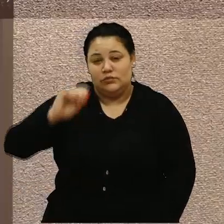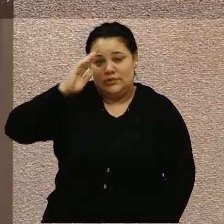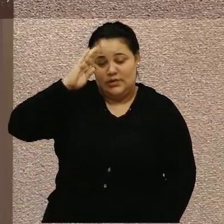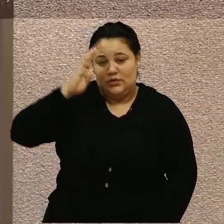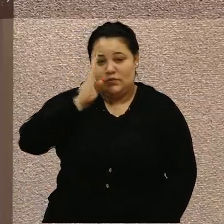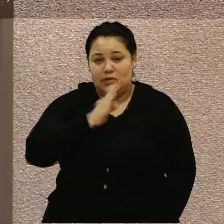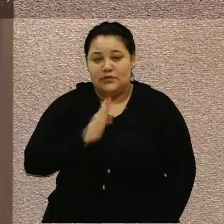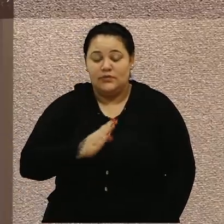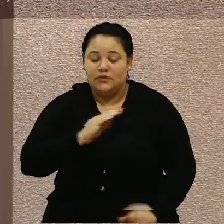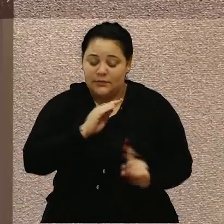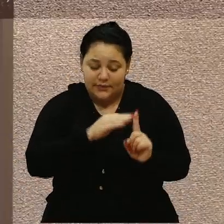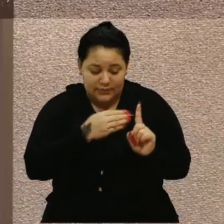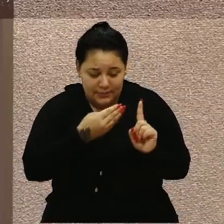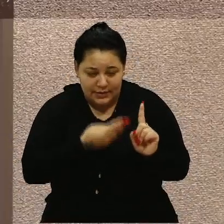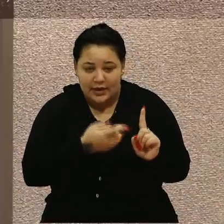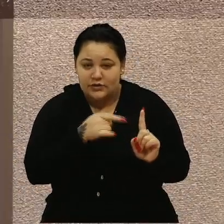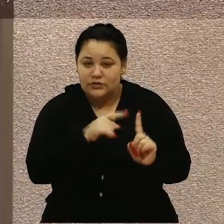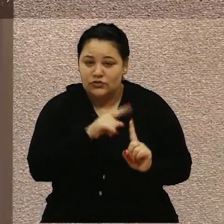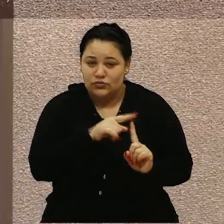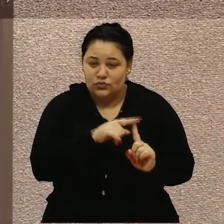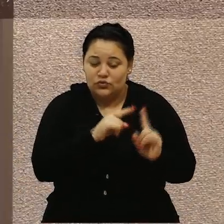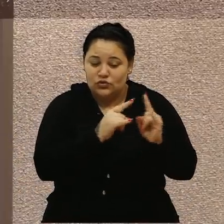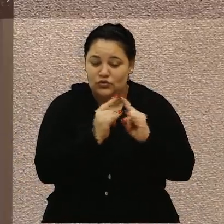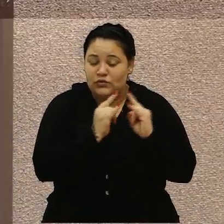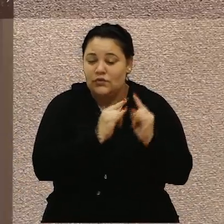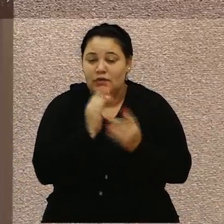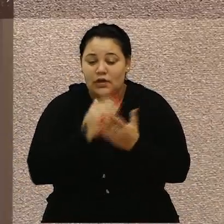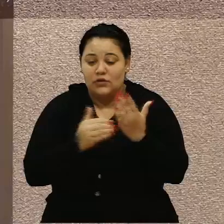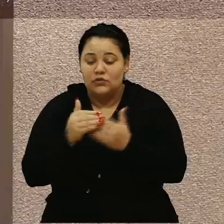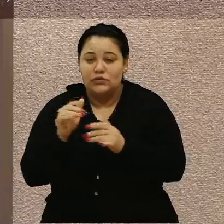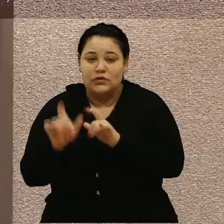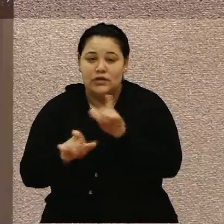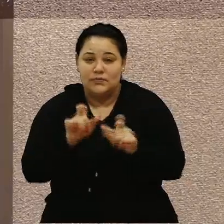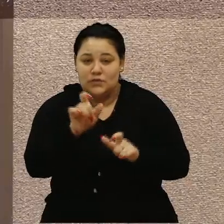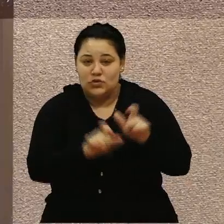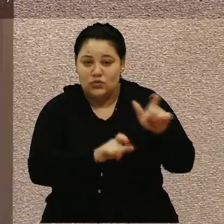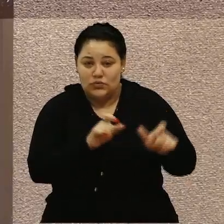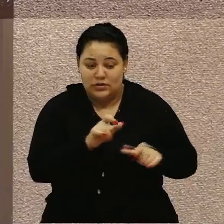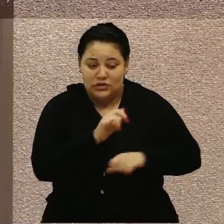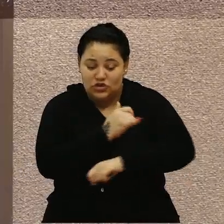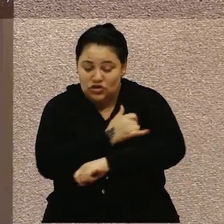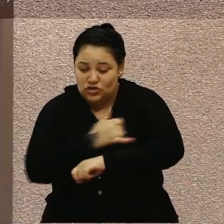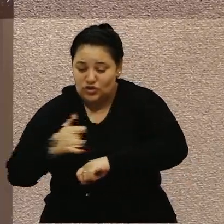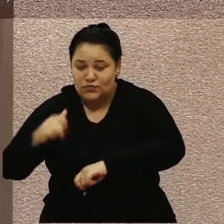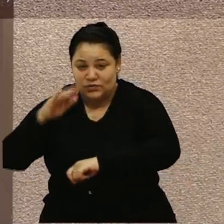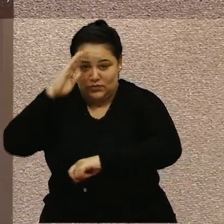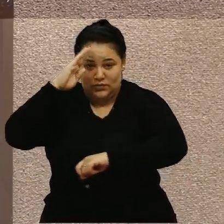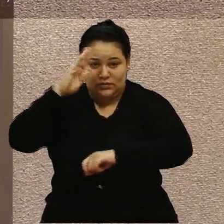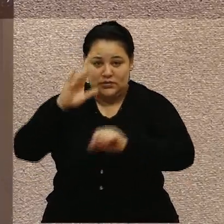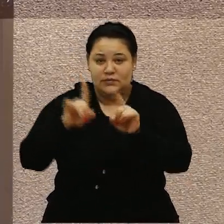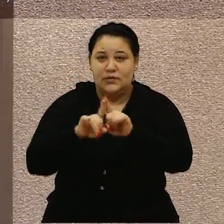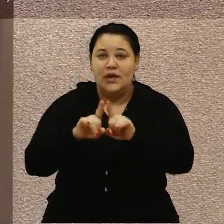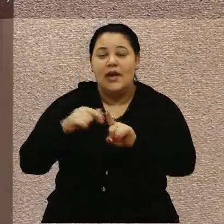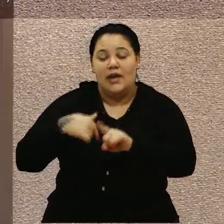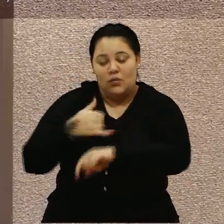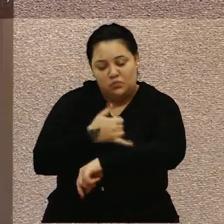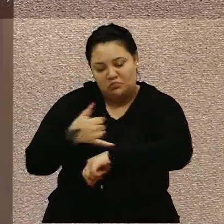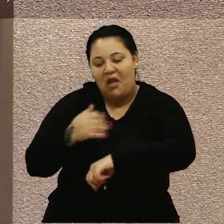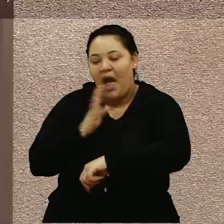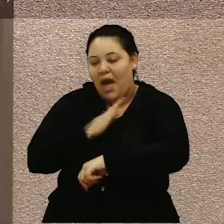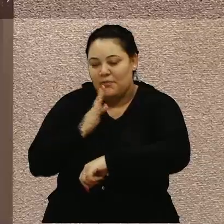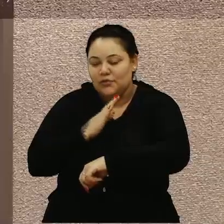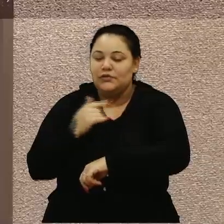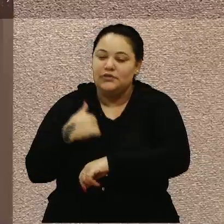homenagem a esta instituição e a todos aqueles membros que já passaram por ela. Eu estive de passagem e todos